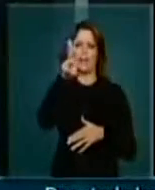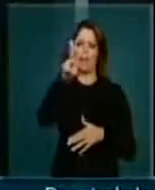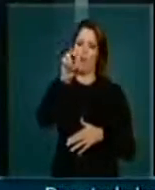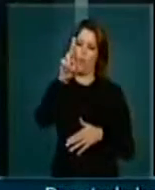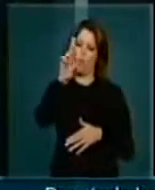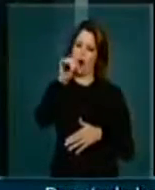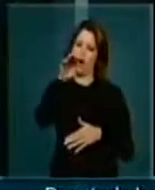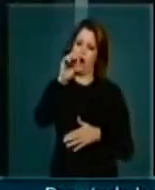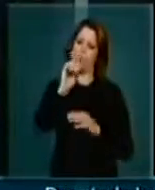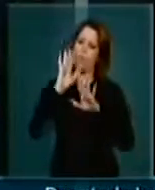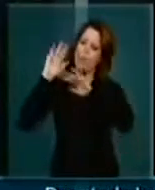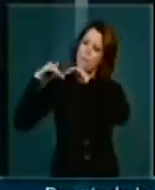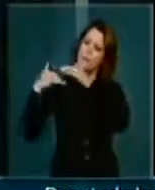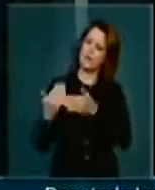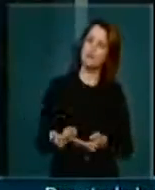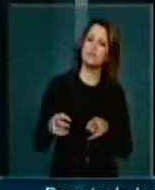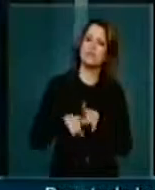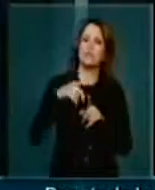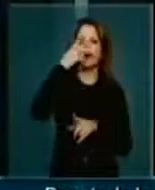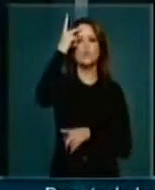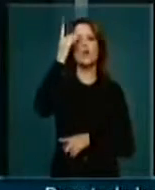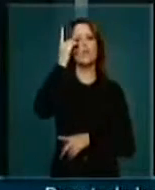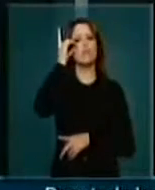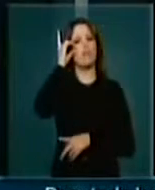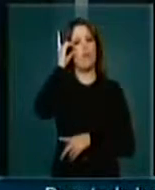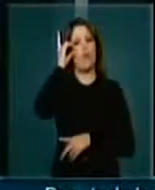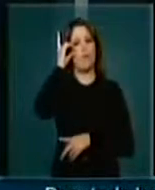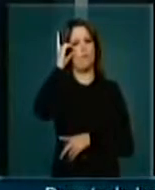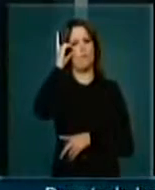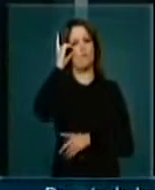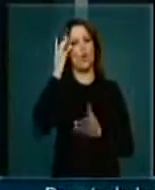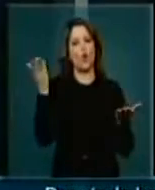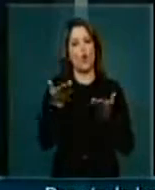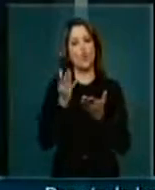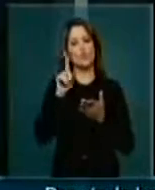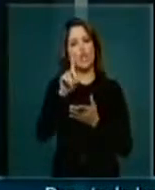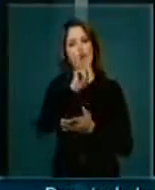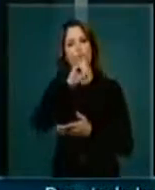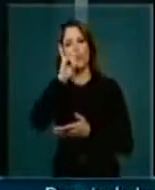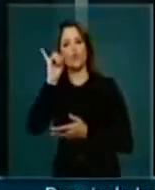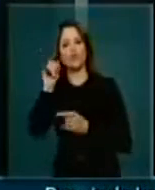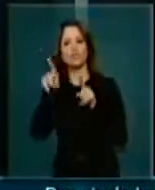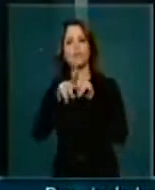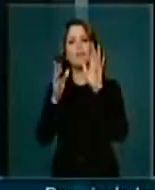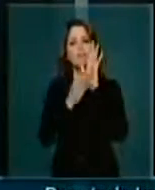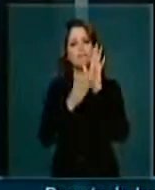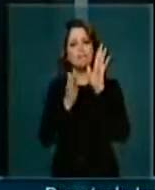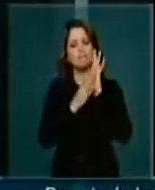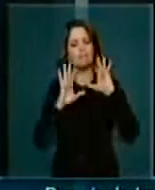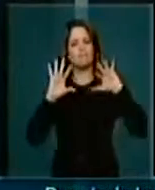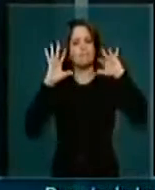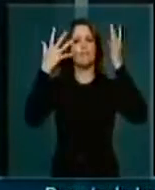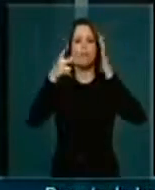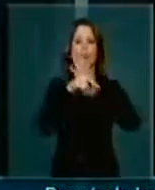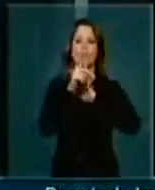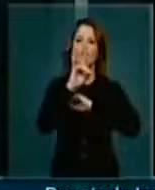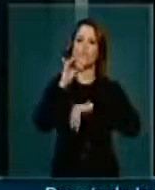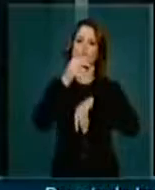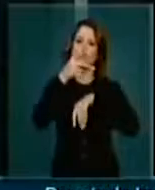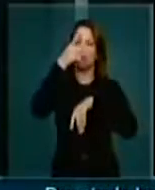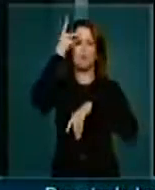homenagem aos portadores de síndrome de Down, que hoje também nós comemoramos o seu